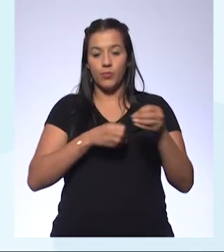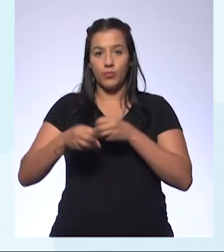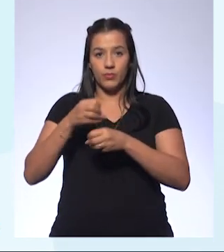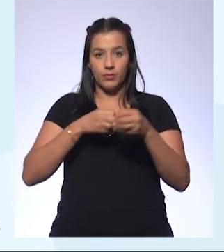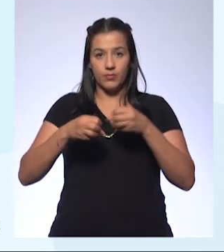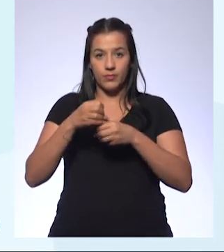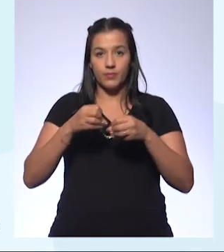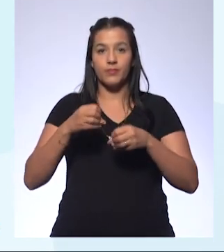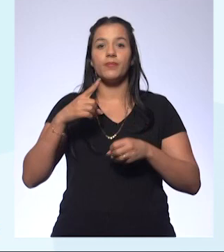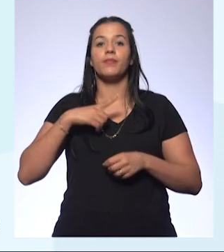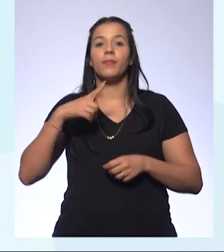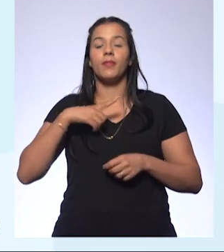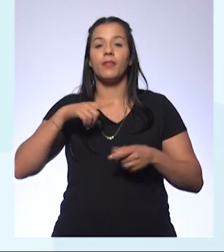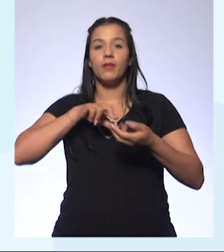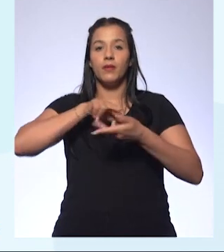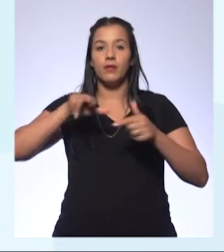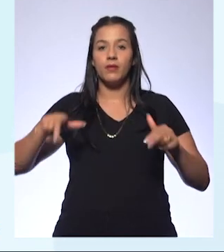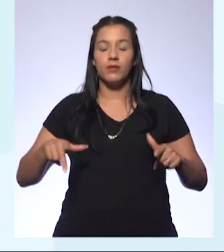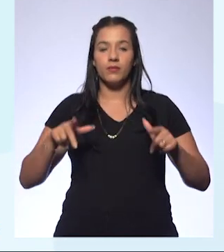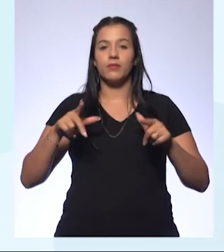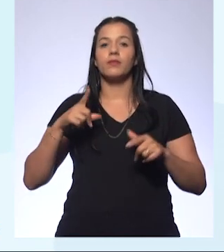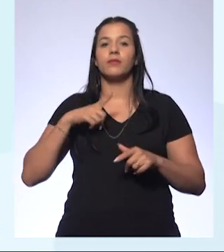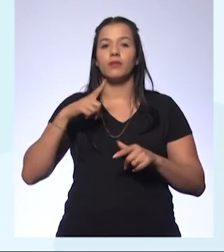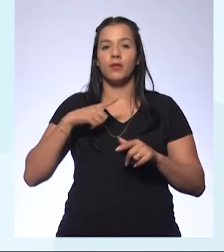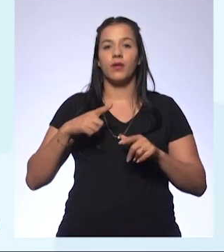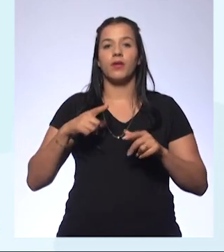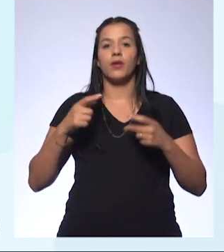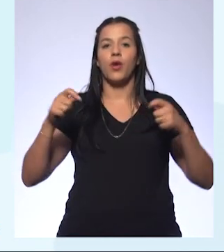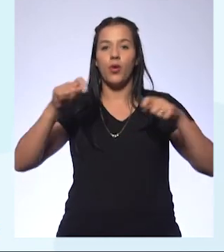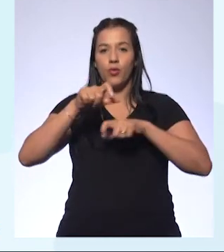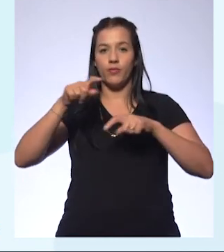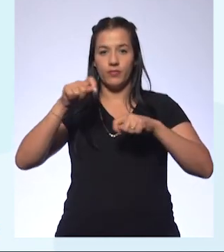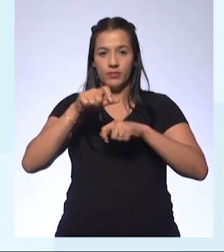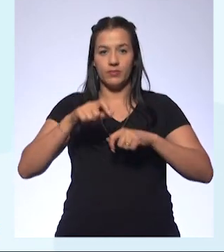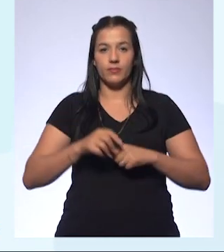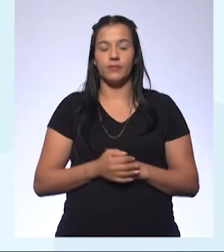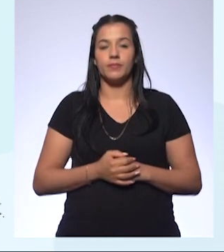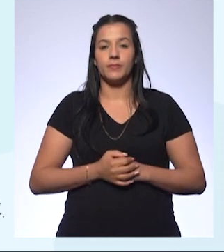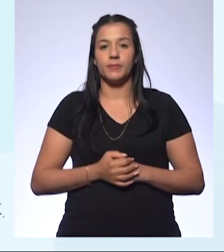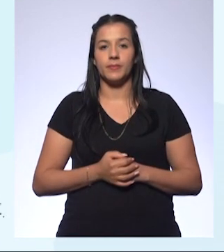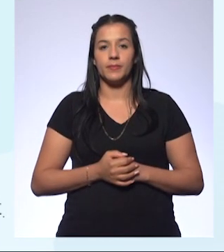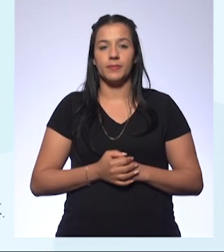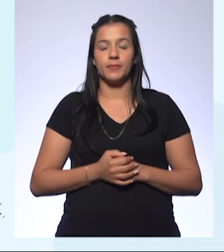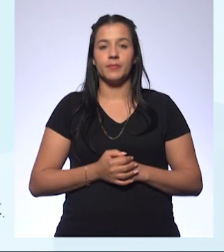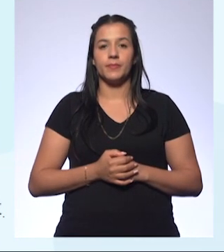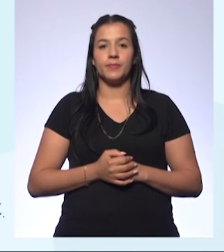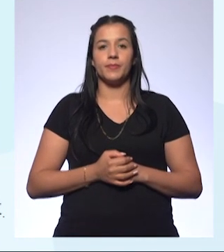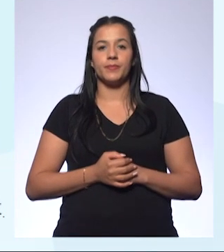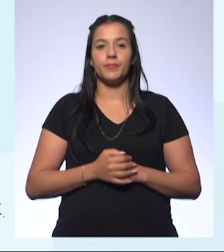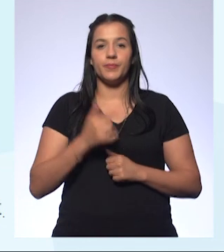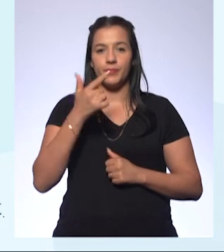trata-se de um composto com ligação covalente. Pode passar.